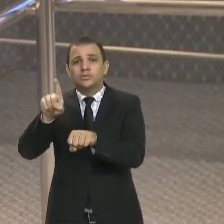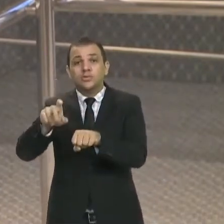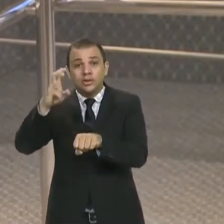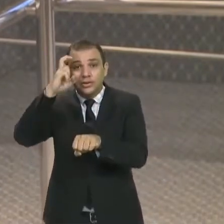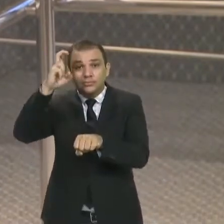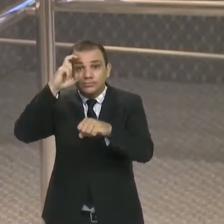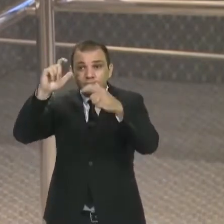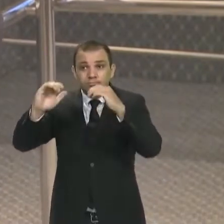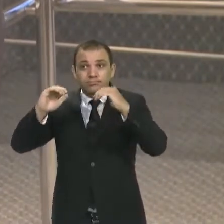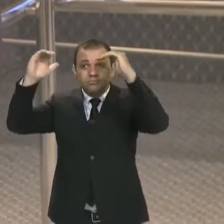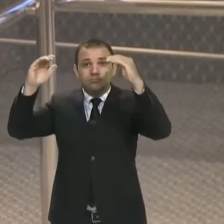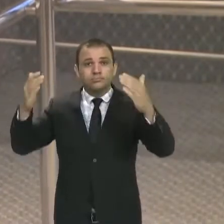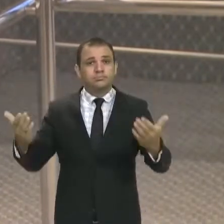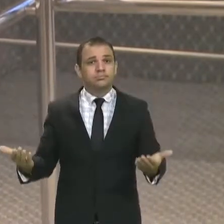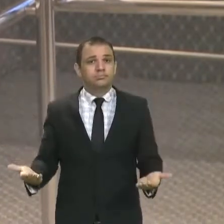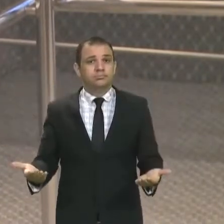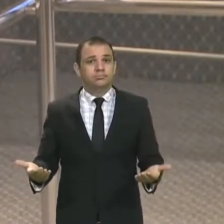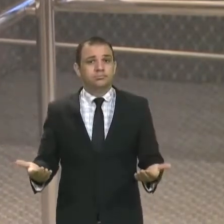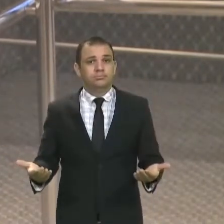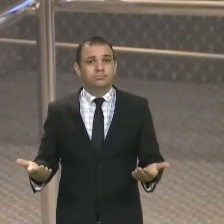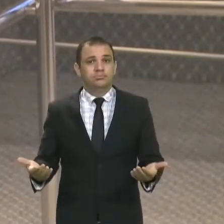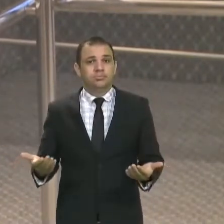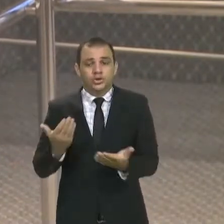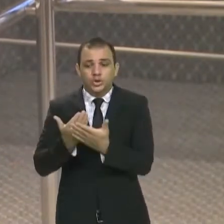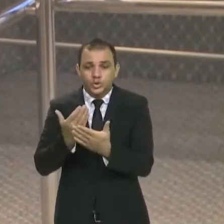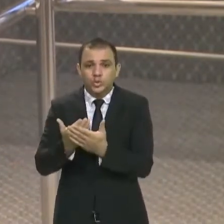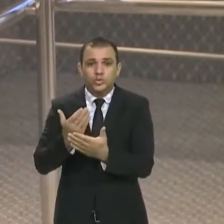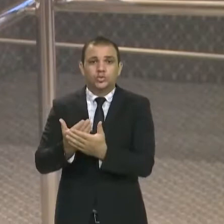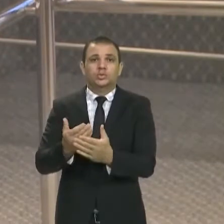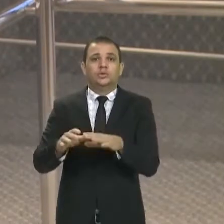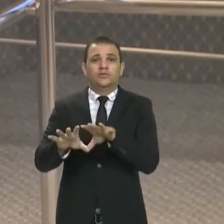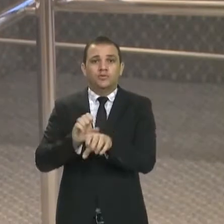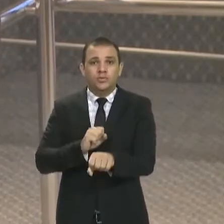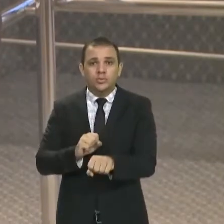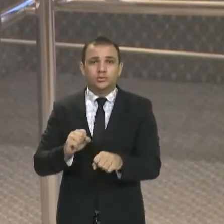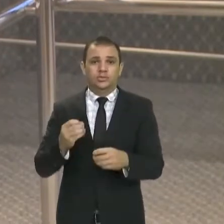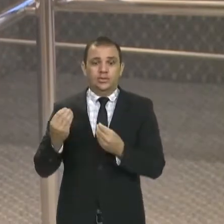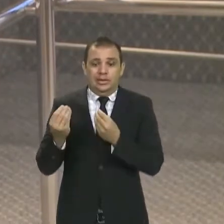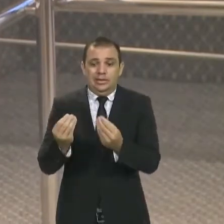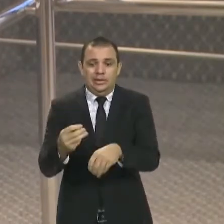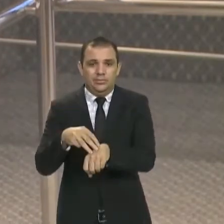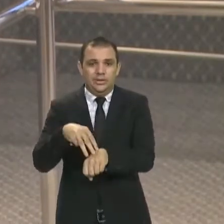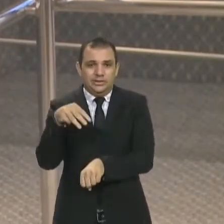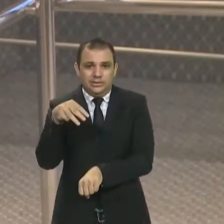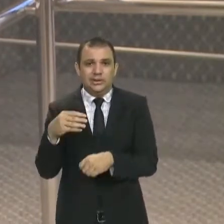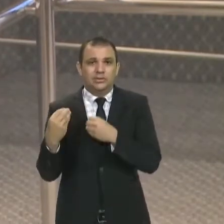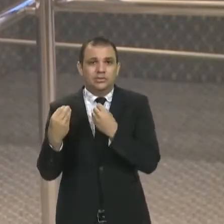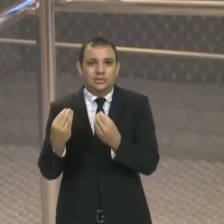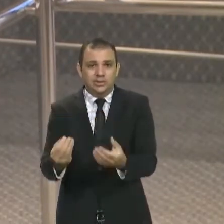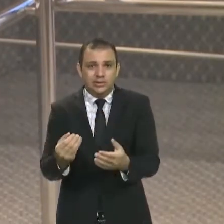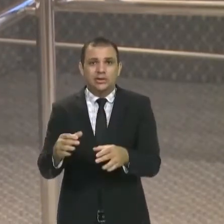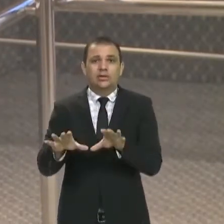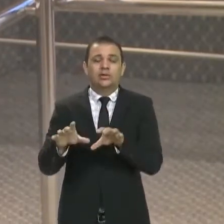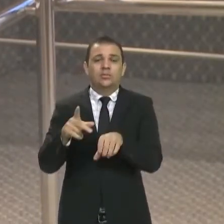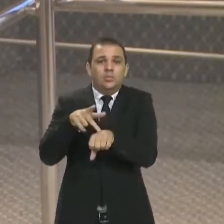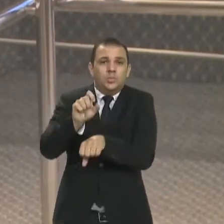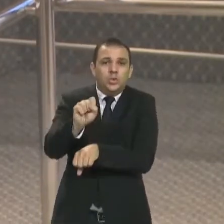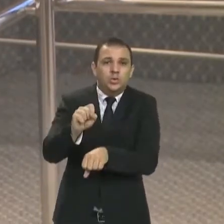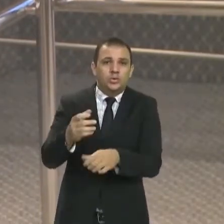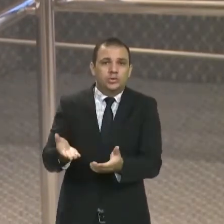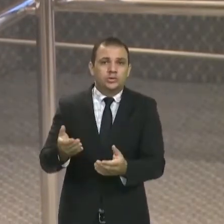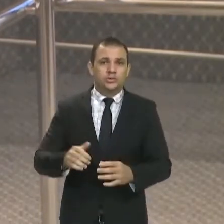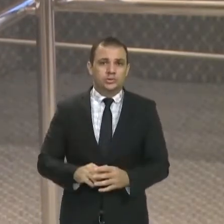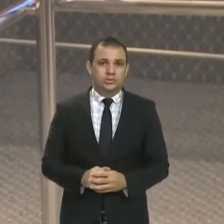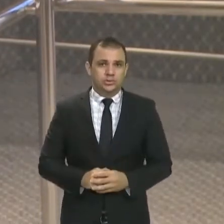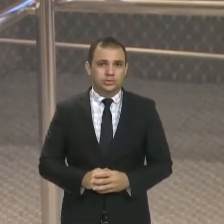denúncias relacionadas a uma suposta apropriação irregular por parte do governo do estado de um terreno de propriedade da Universidade